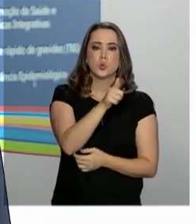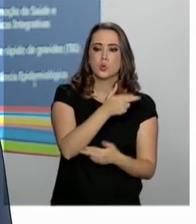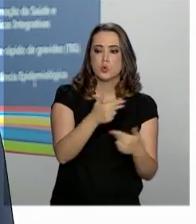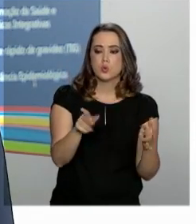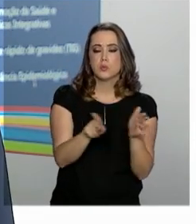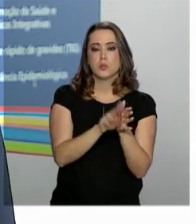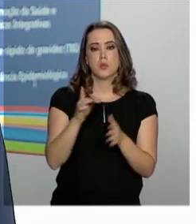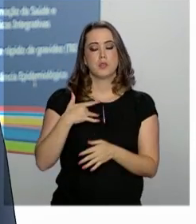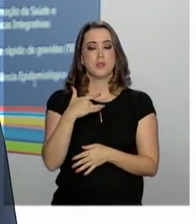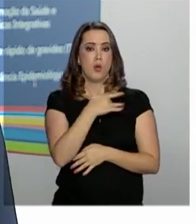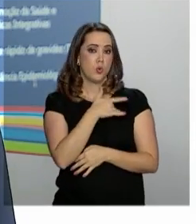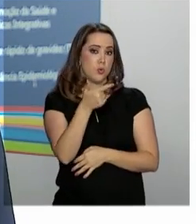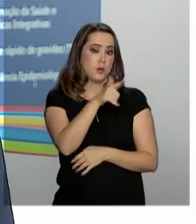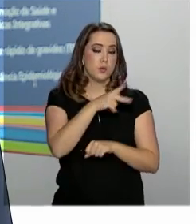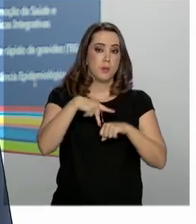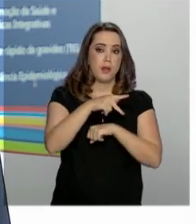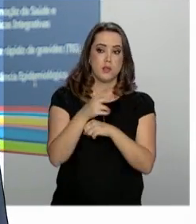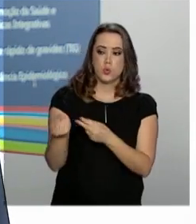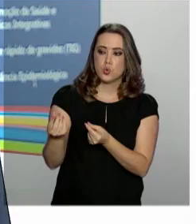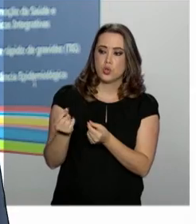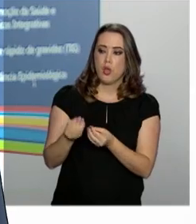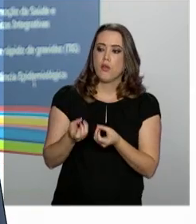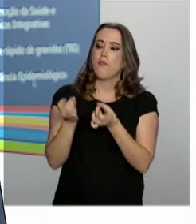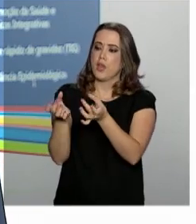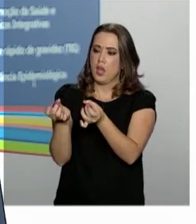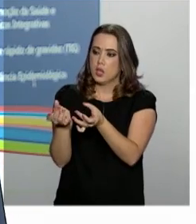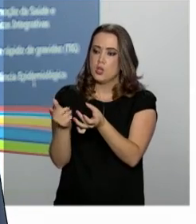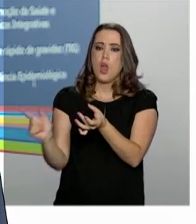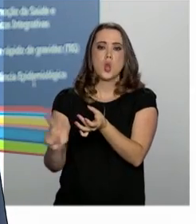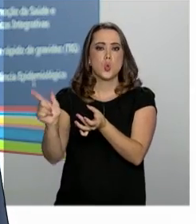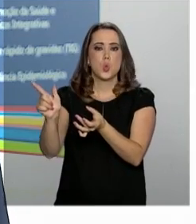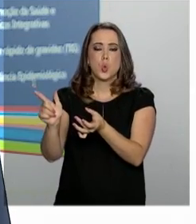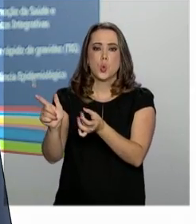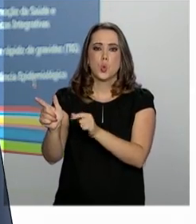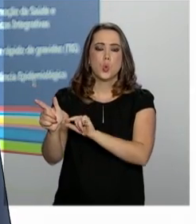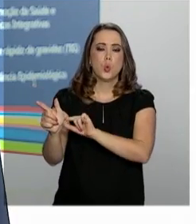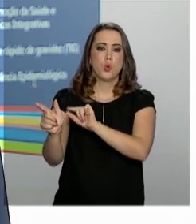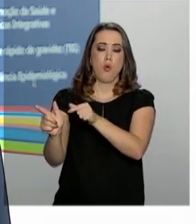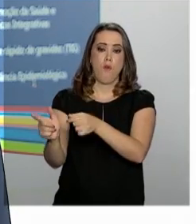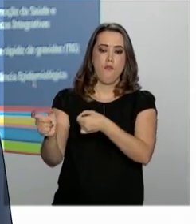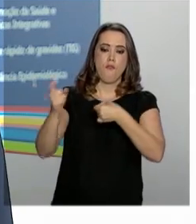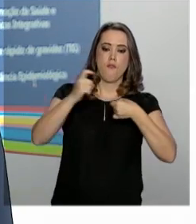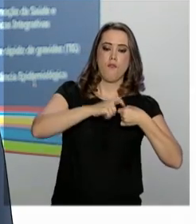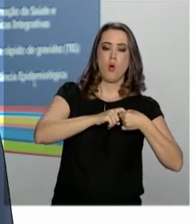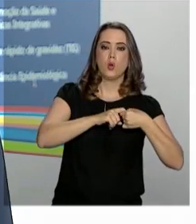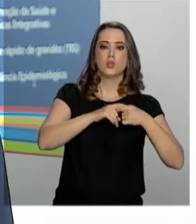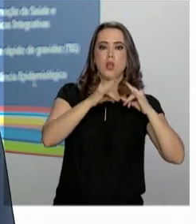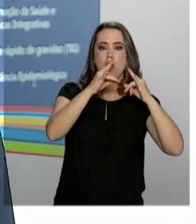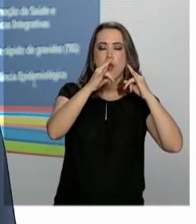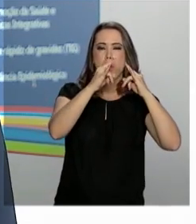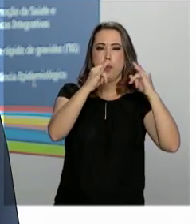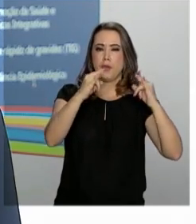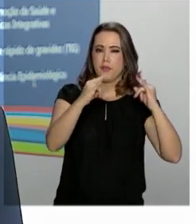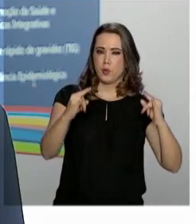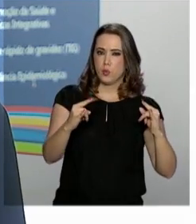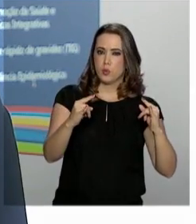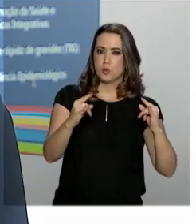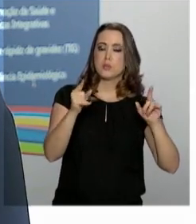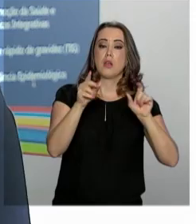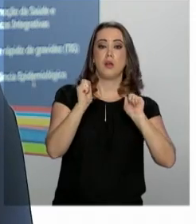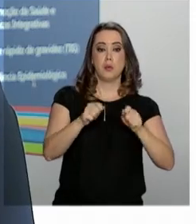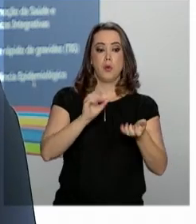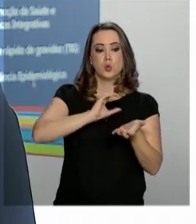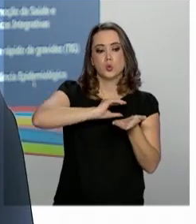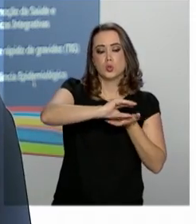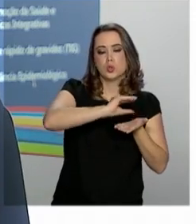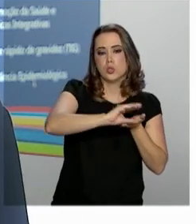saúde para outros países. E esses recursos, em vez de serem passados para o Tesouro, serão repassados para a Fiocruz, que vai poder investir na